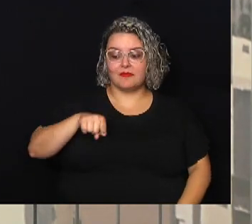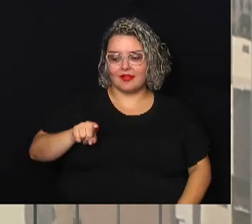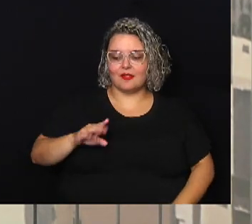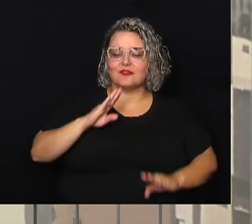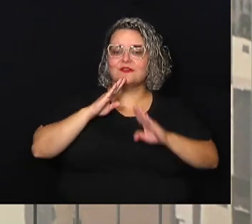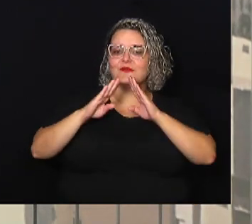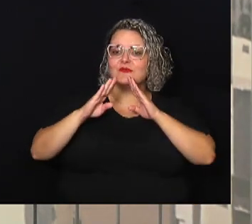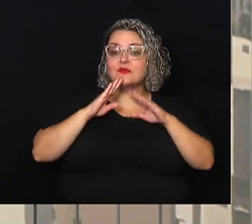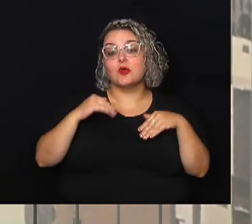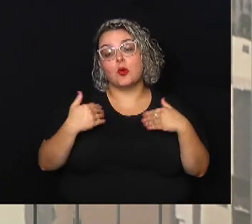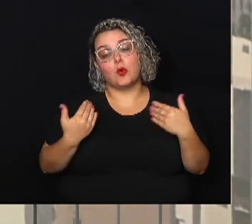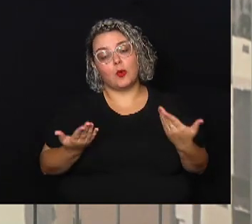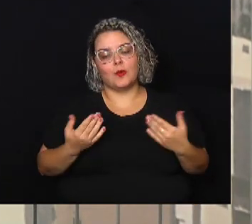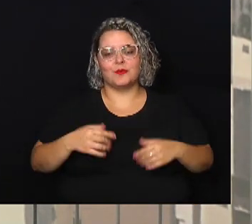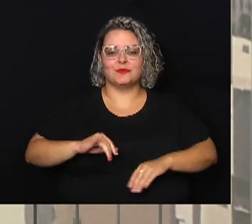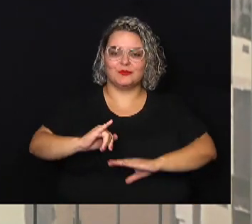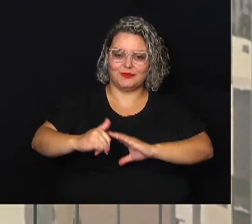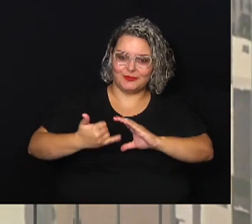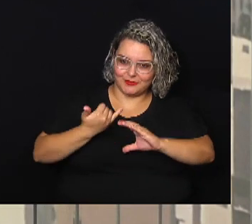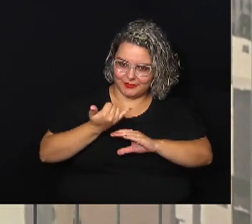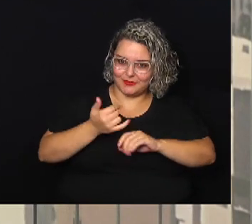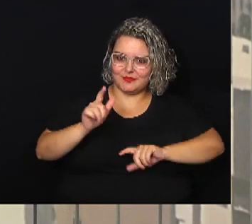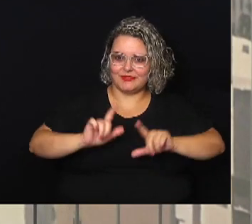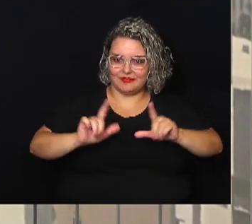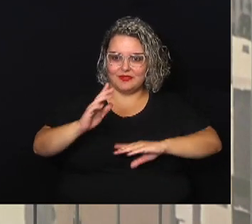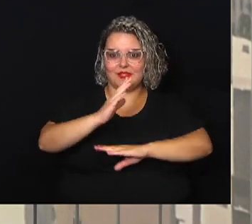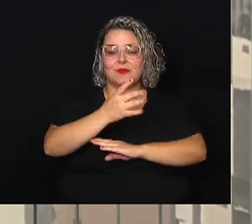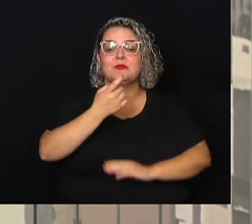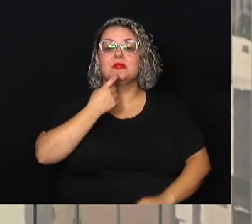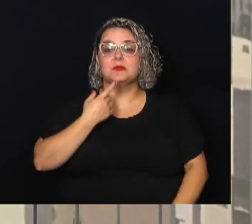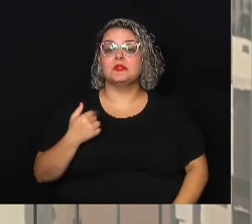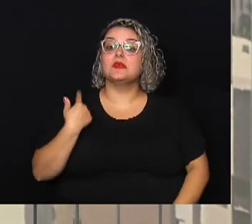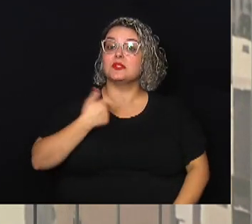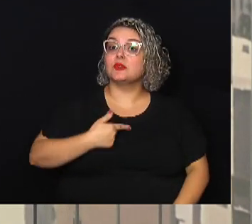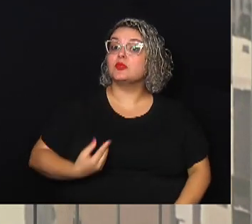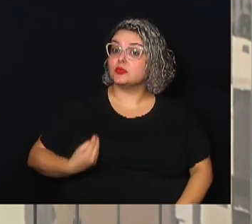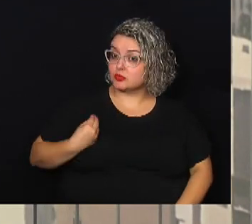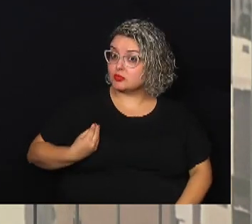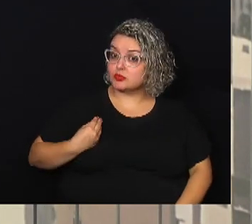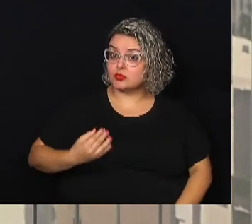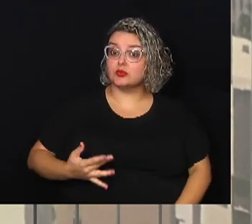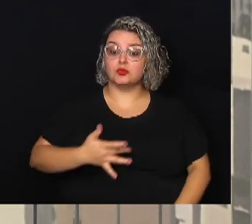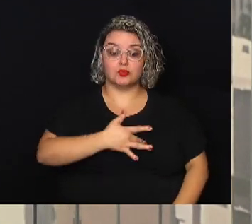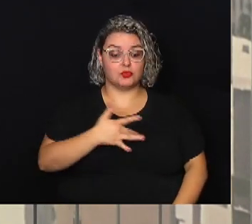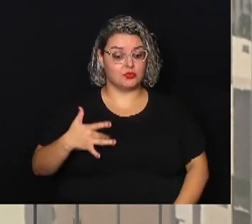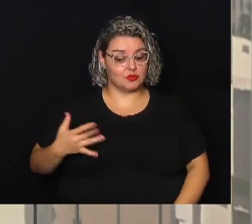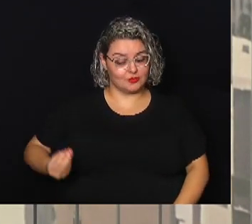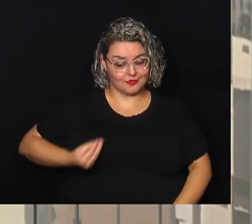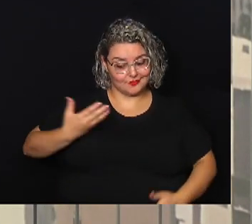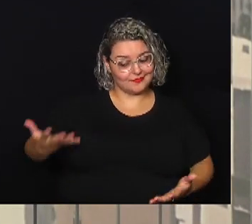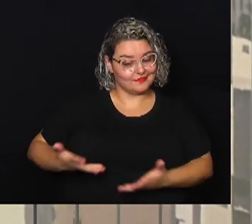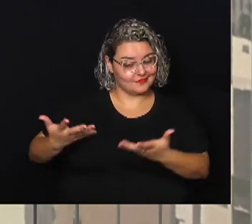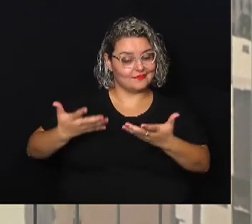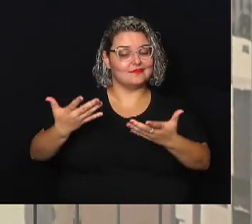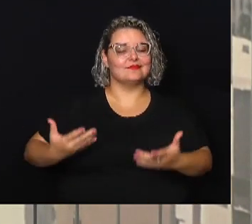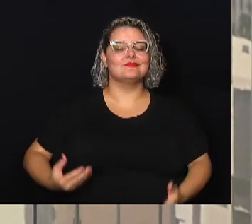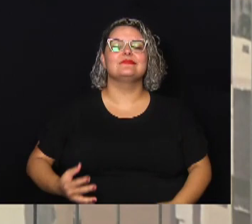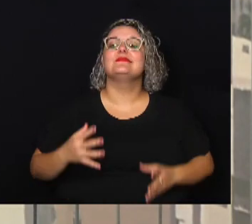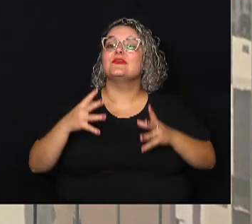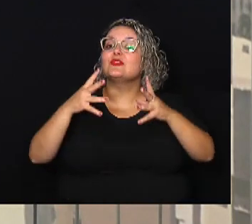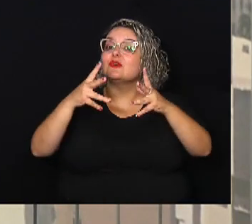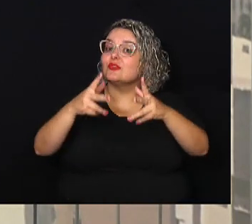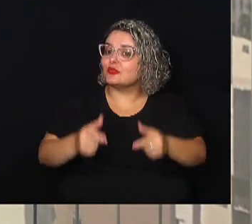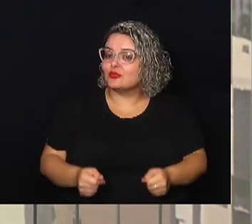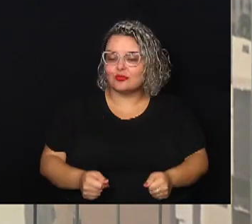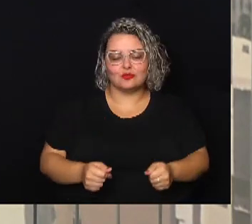ou então no YouTube da TV Câmara Campinas, que a gente está transmitindo o Saúde é Vida ao vivo na íntegra. Tá